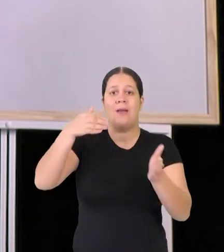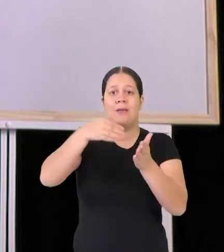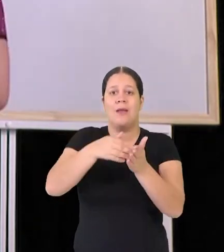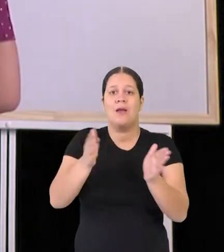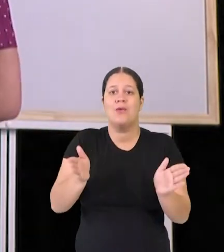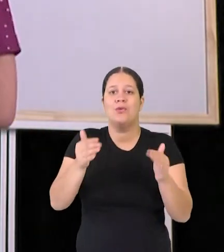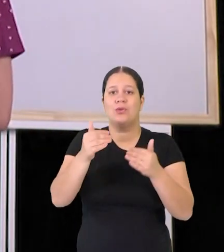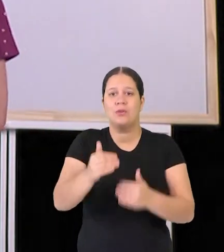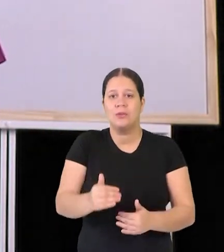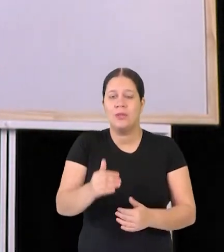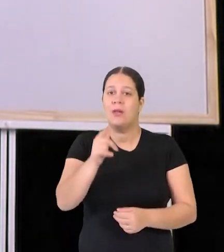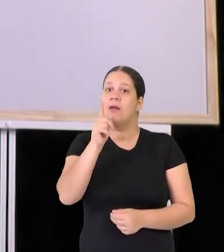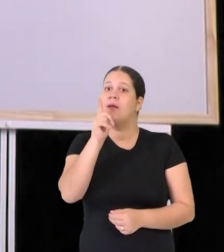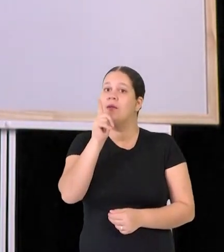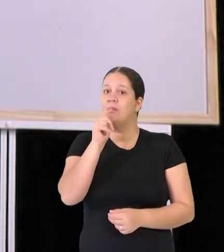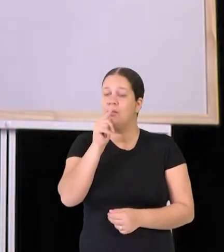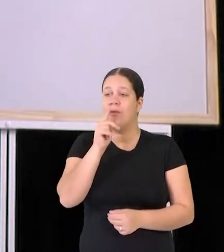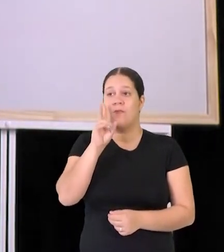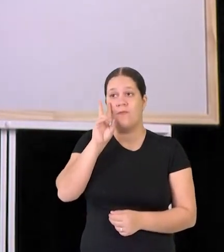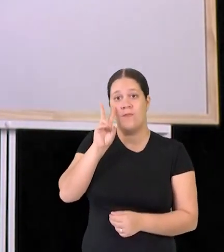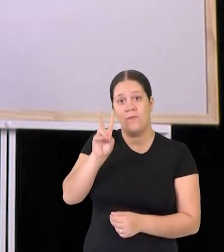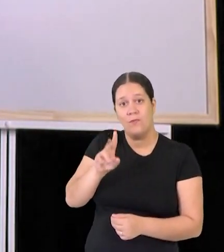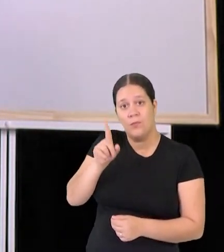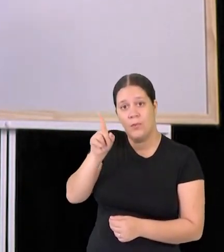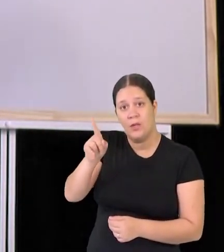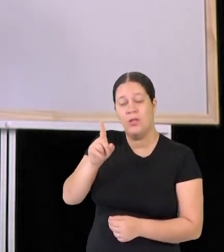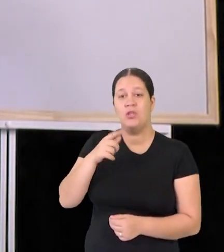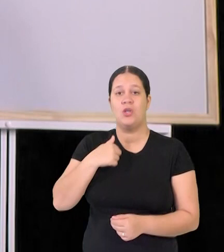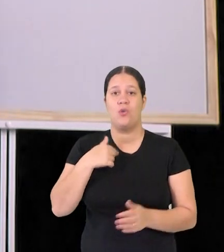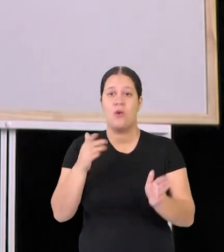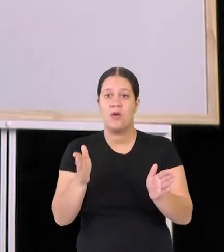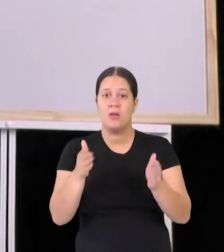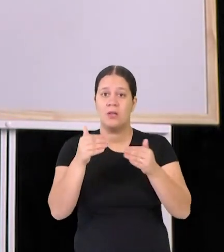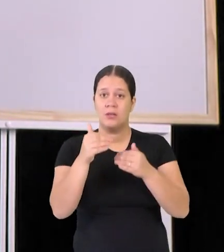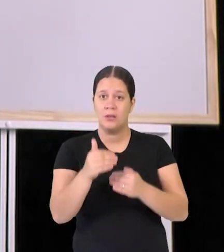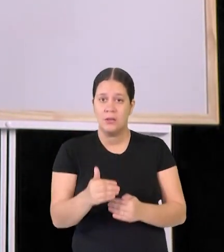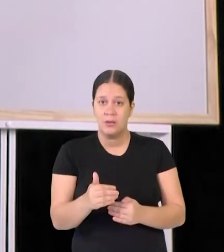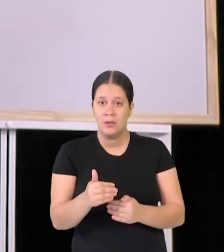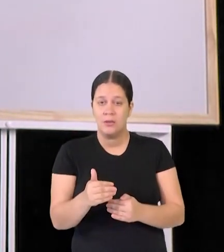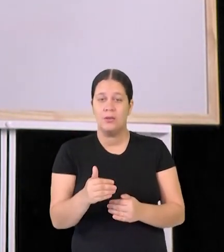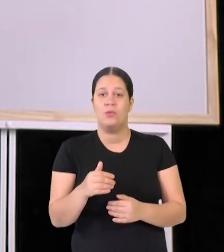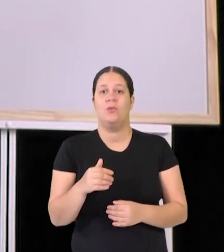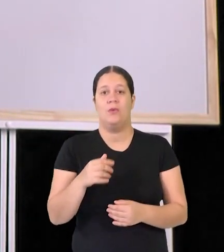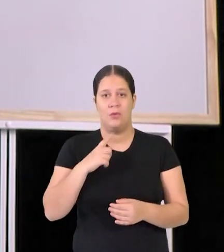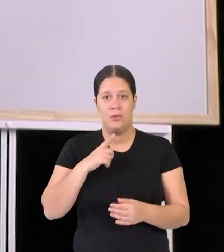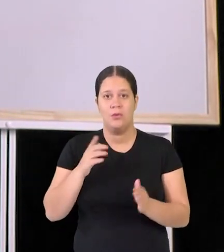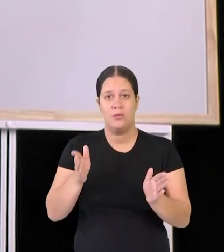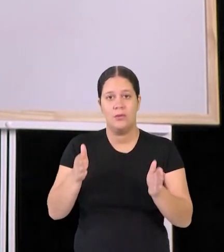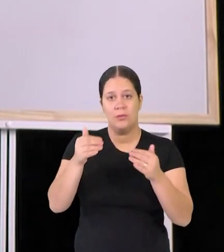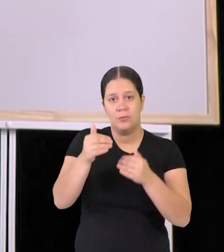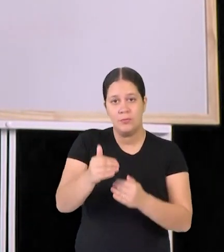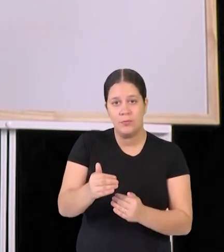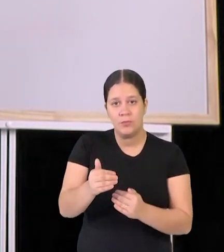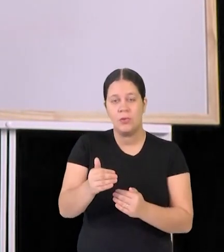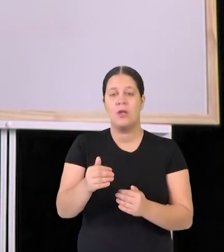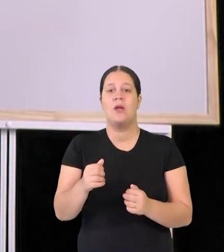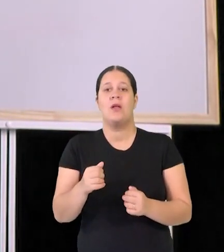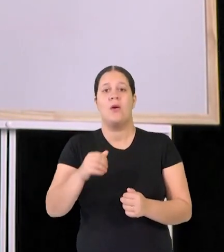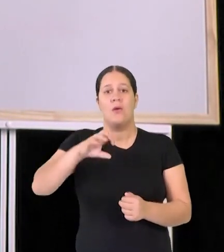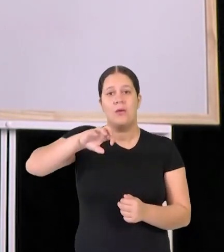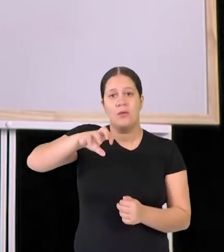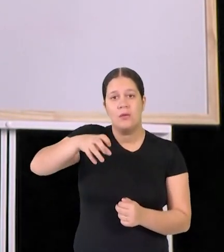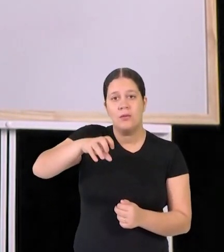caixa d'água. Olha aí. Veja, eu coloco uma caixa aqui em cima... e ele vai